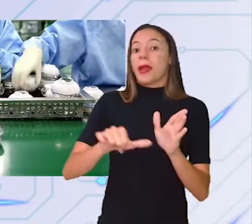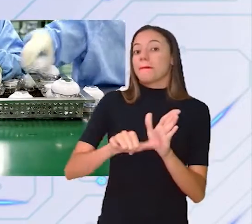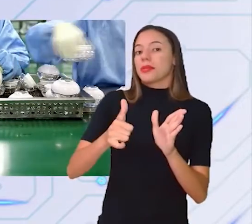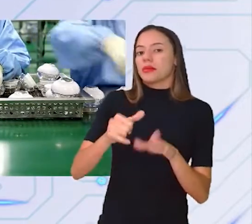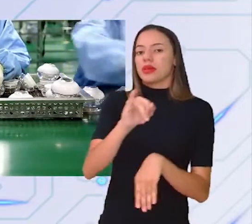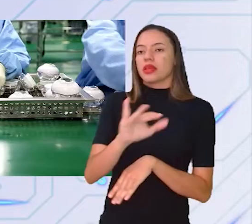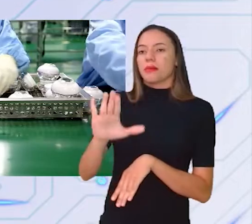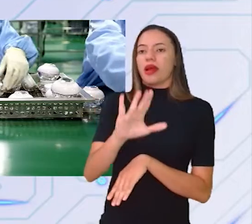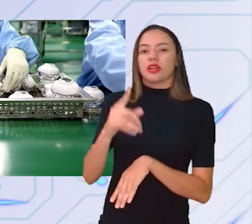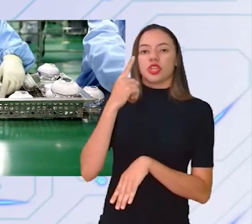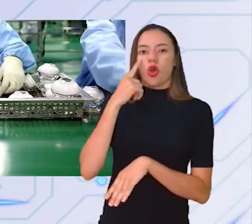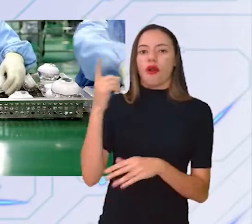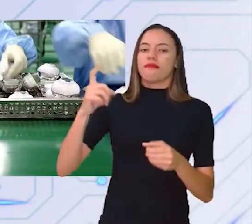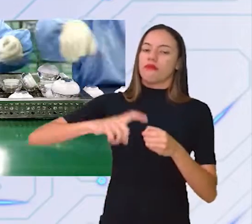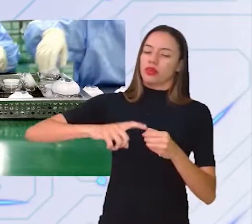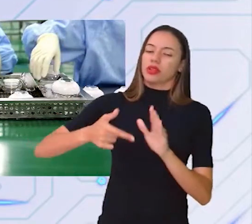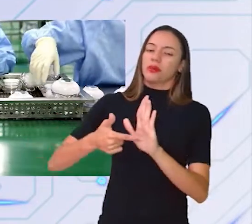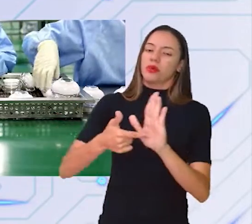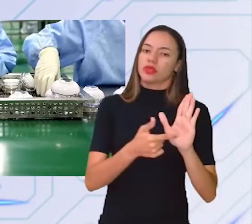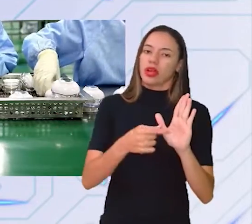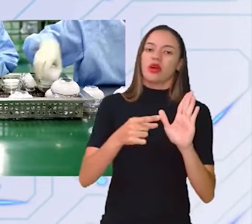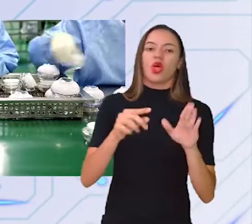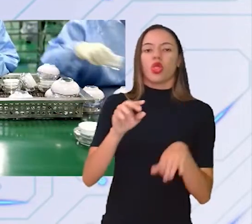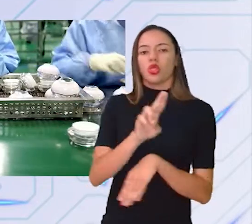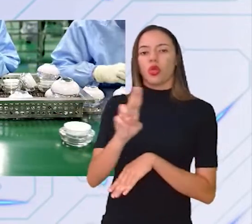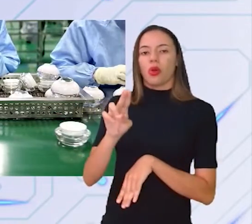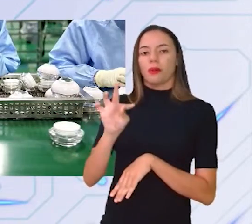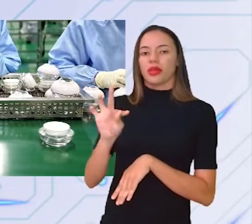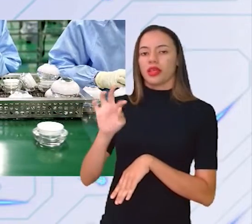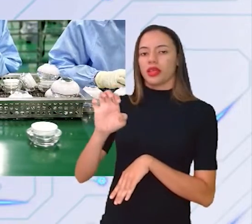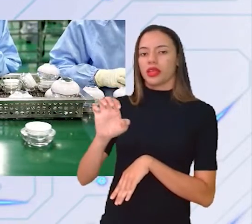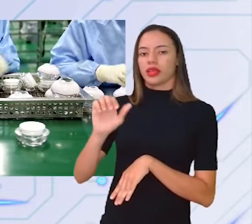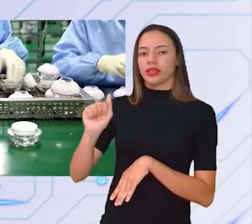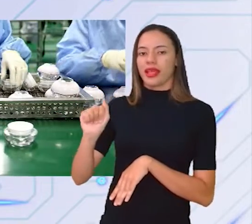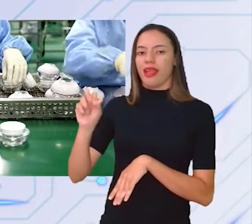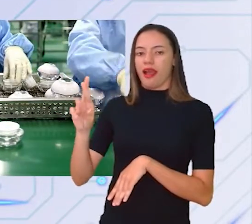imagem lá do TEAG, vai voltar daqui a pouco, né? O TEAG que se chama, né? De fazer